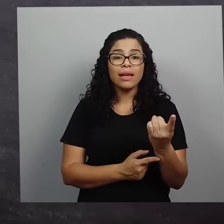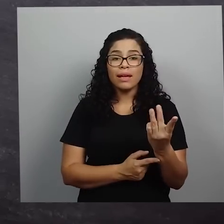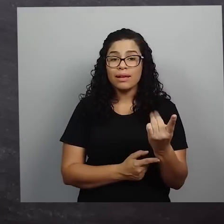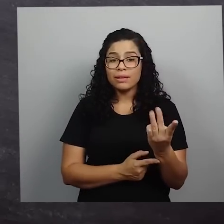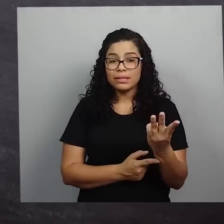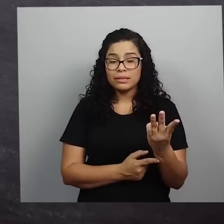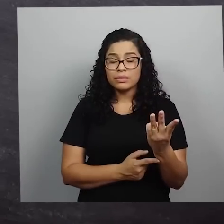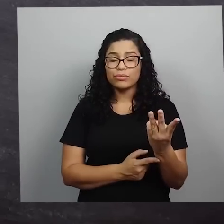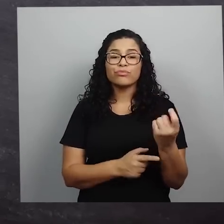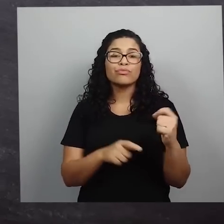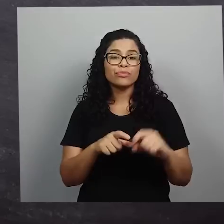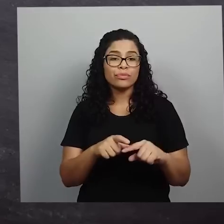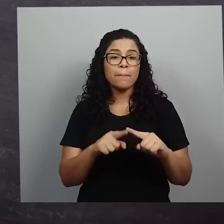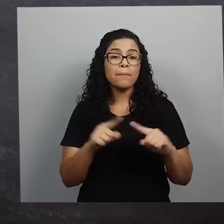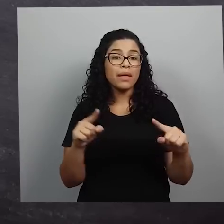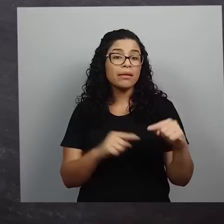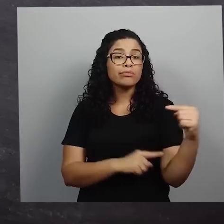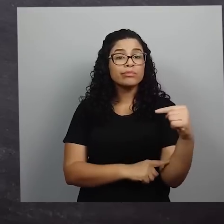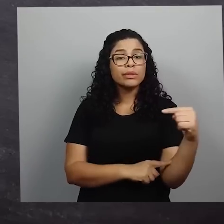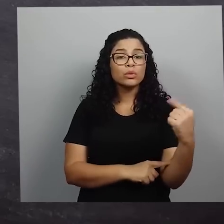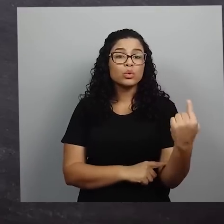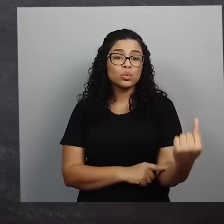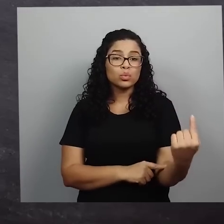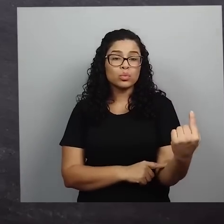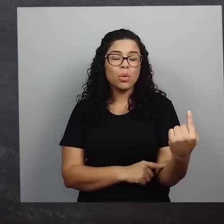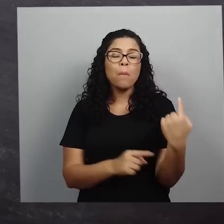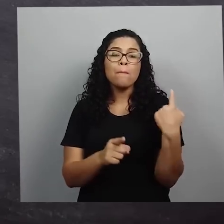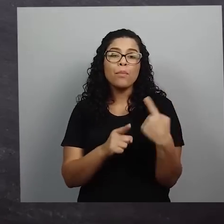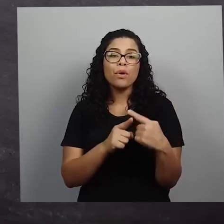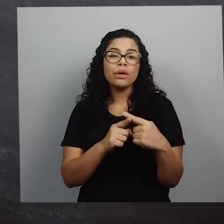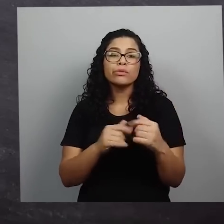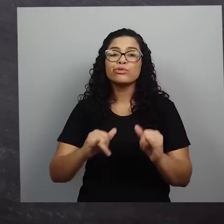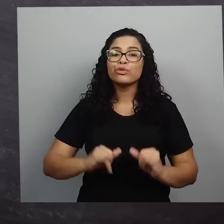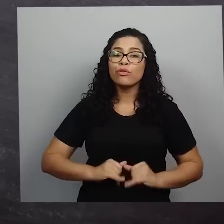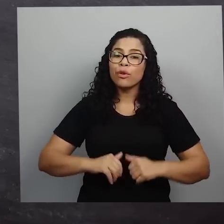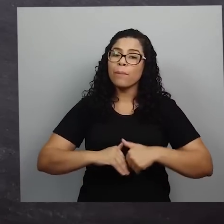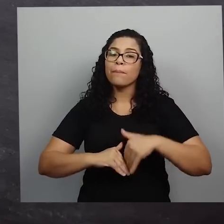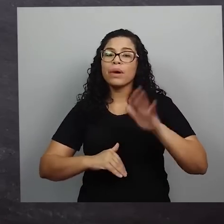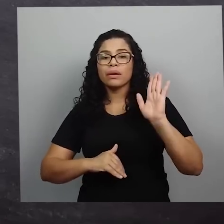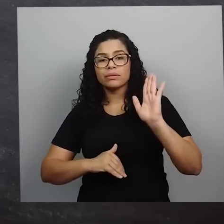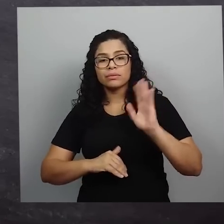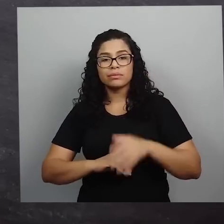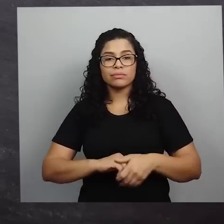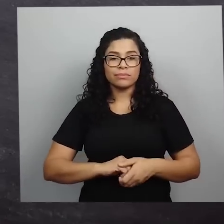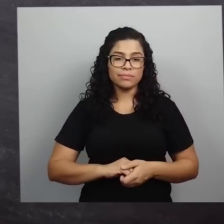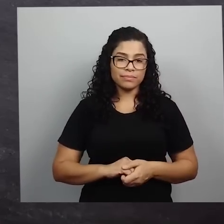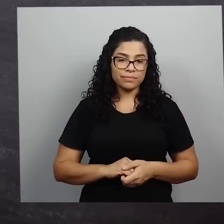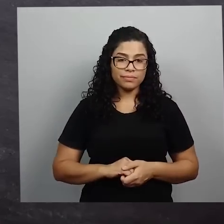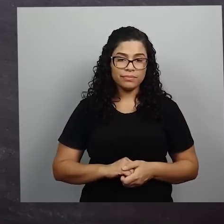gols negativo. Ele sofreu mais gols do que fez.